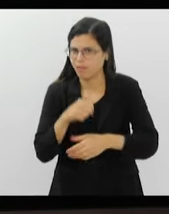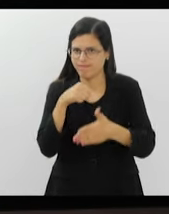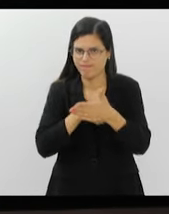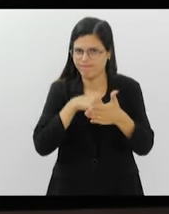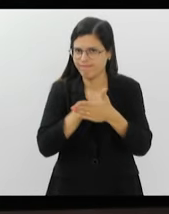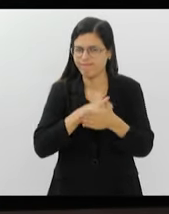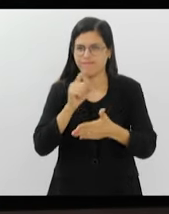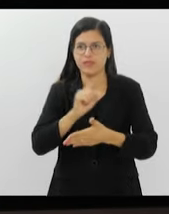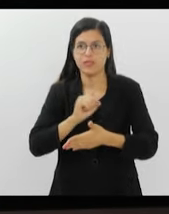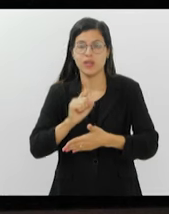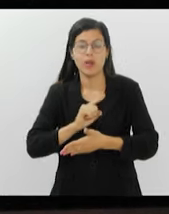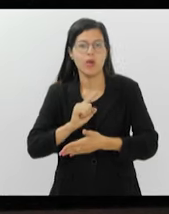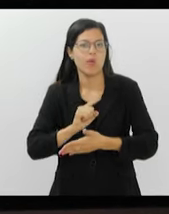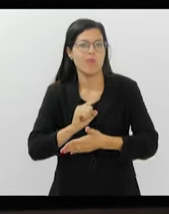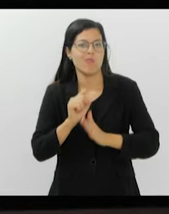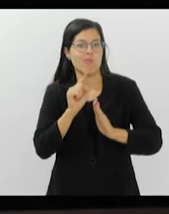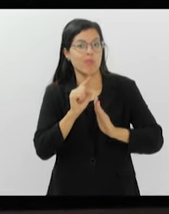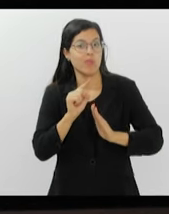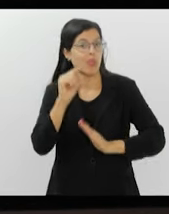projeto de